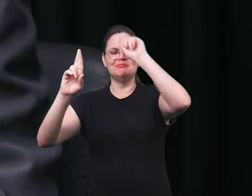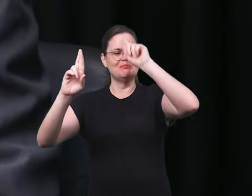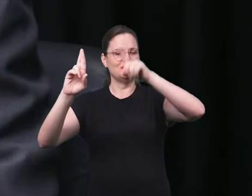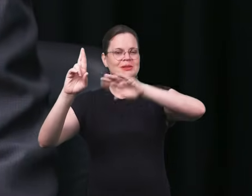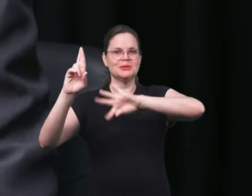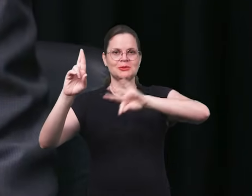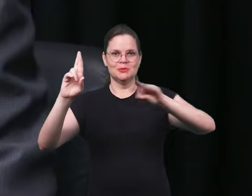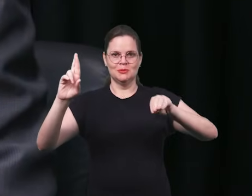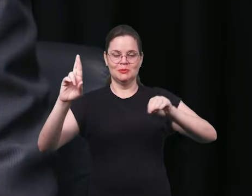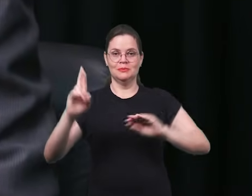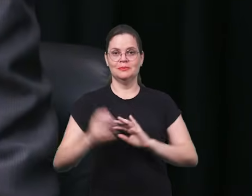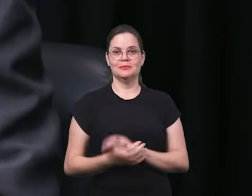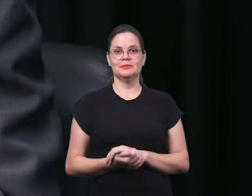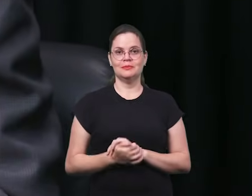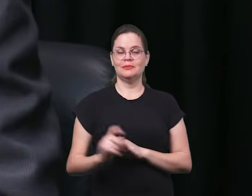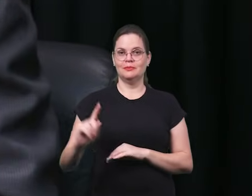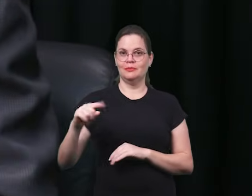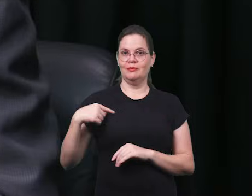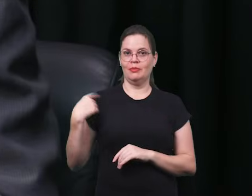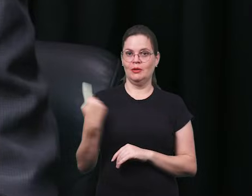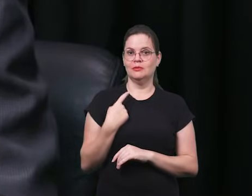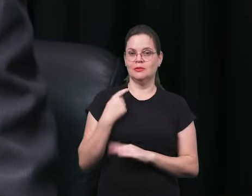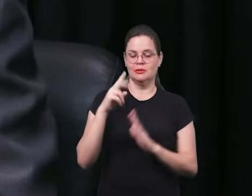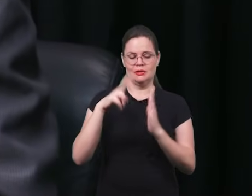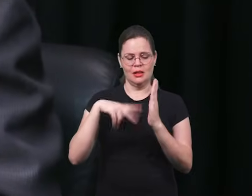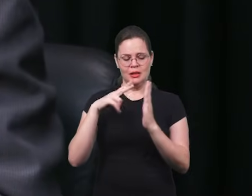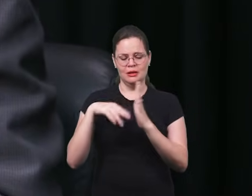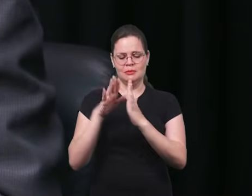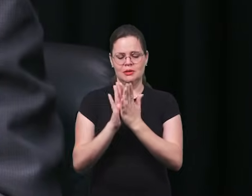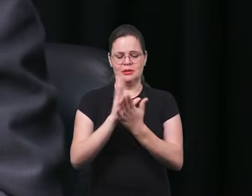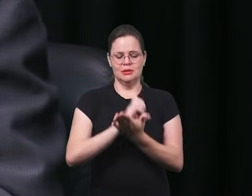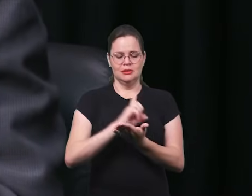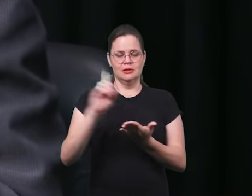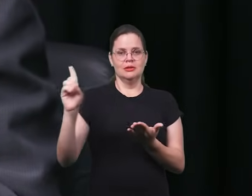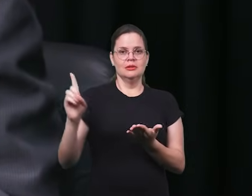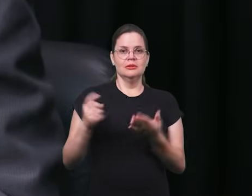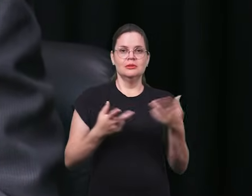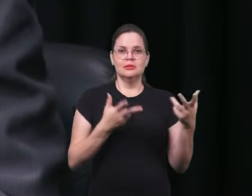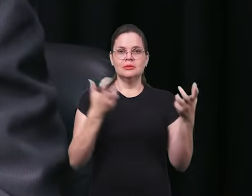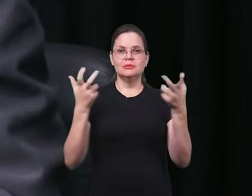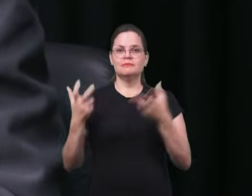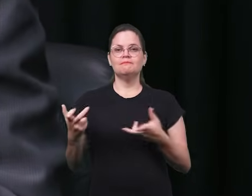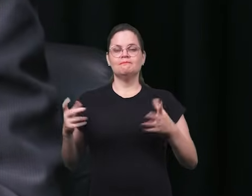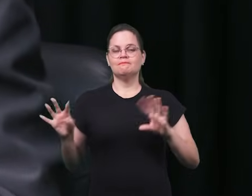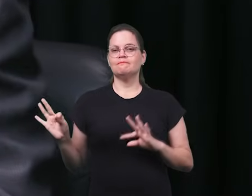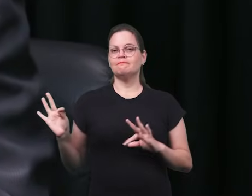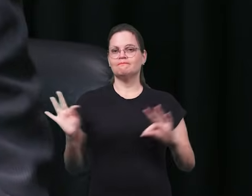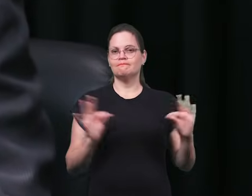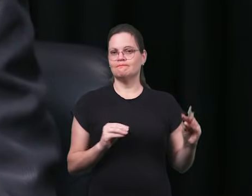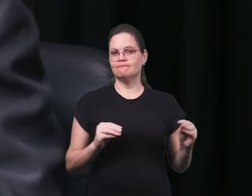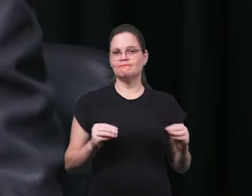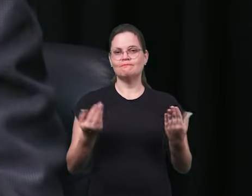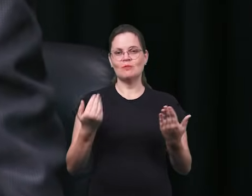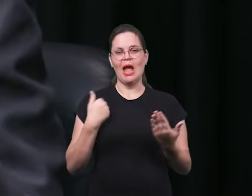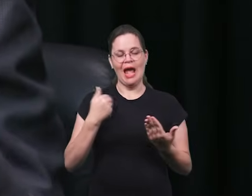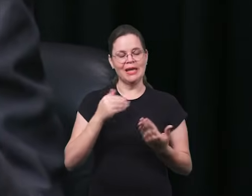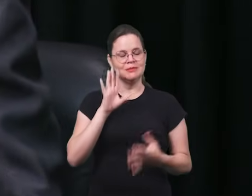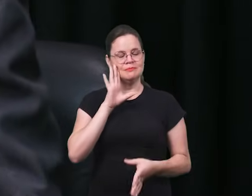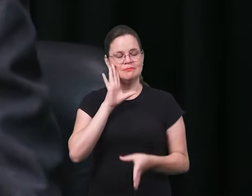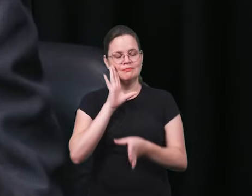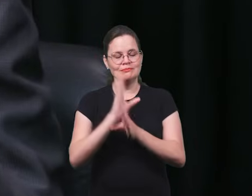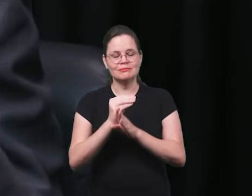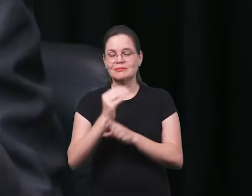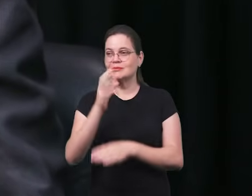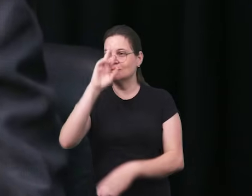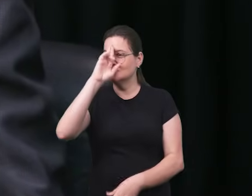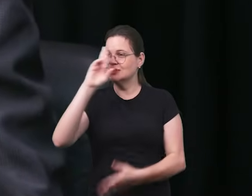dimensões. Então, quando nós, através da leitura da palavra, descobrimos nela esse Senhor